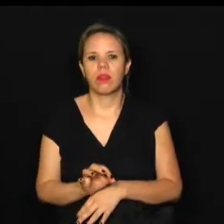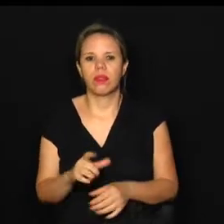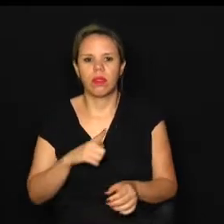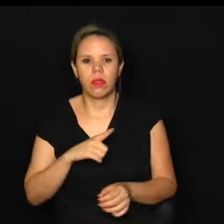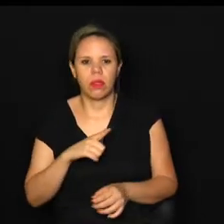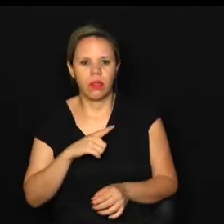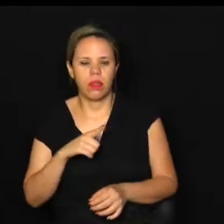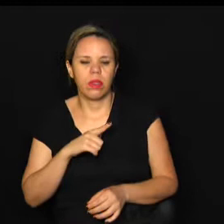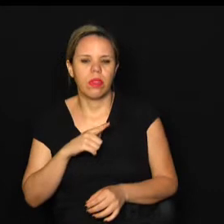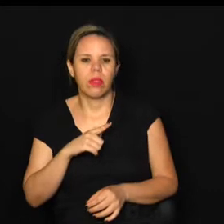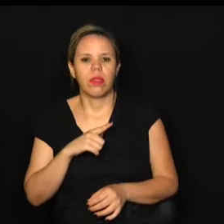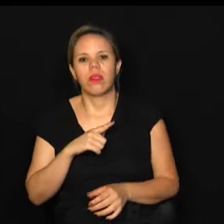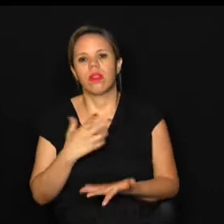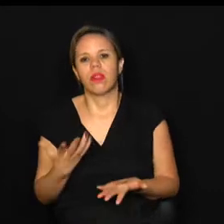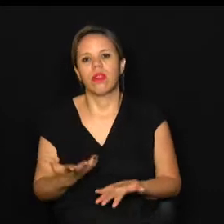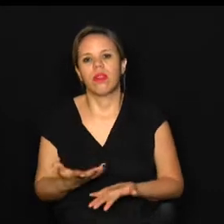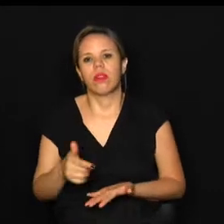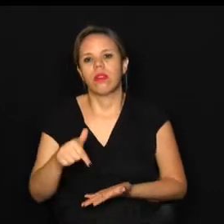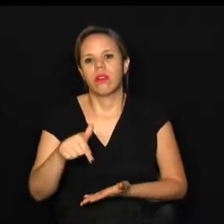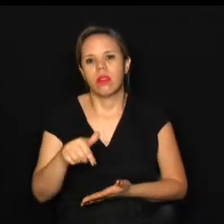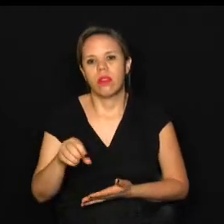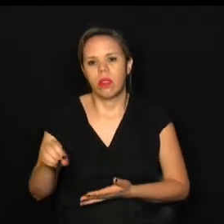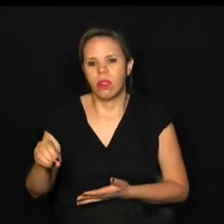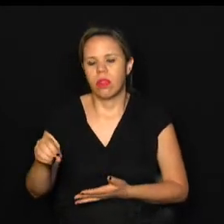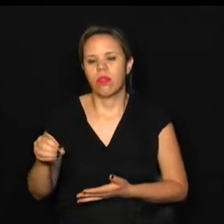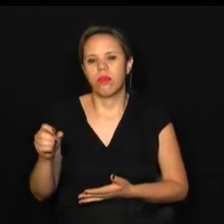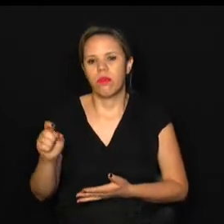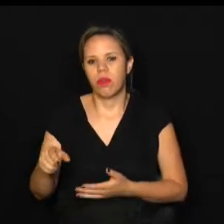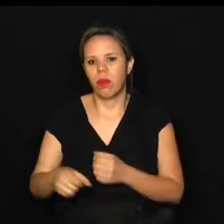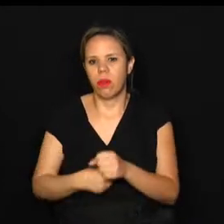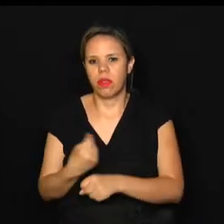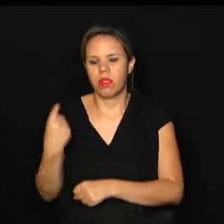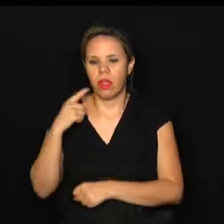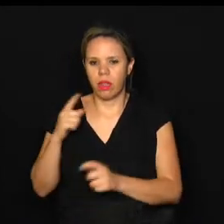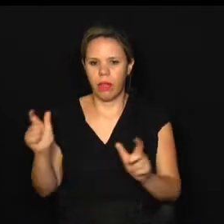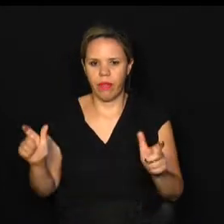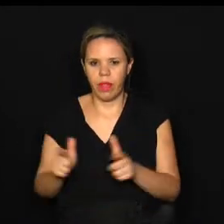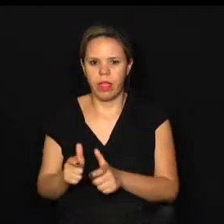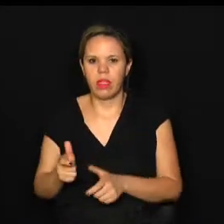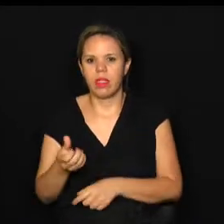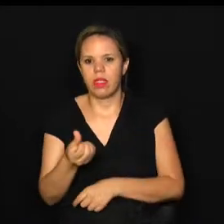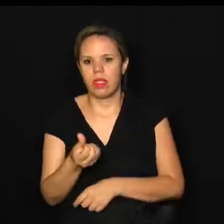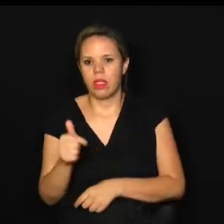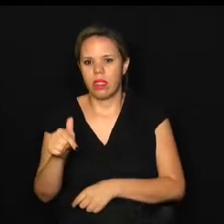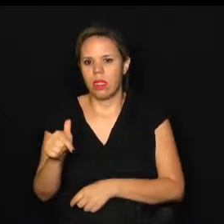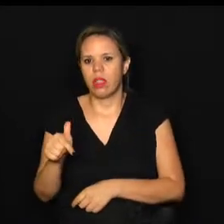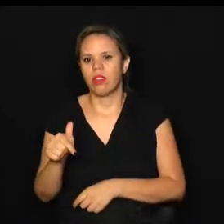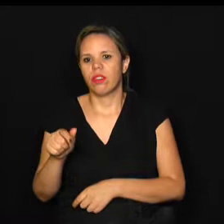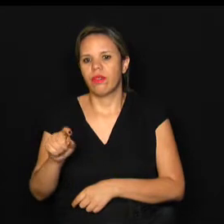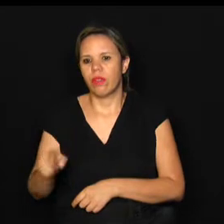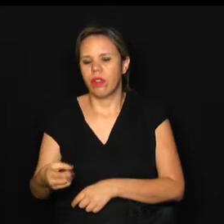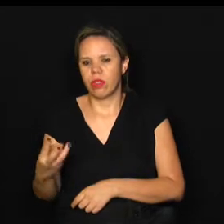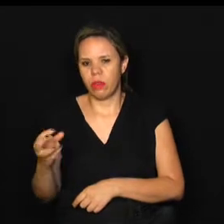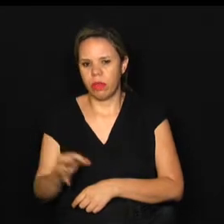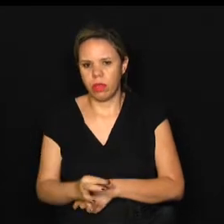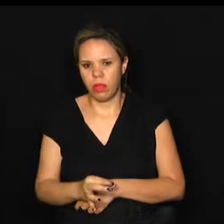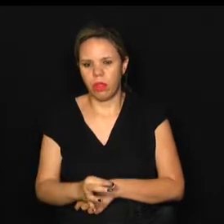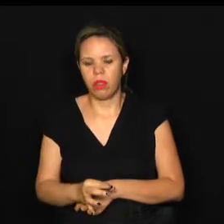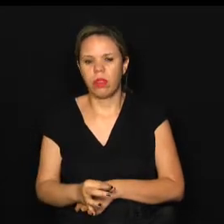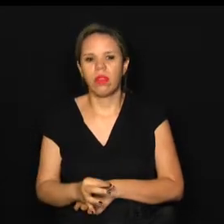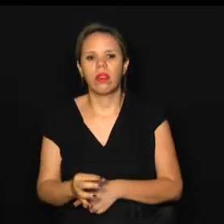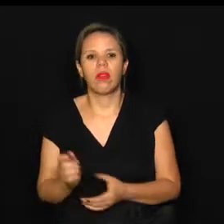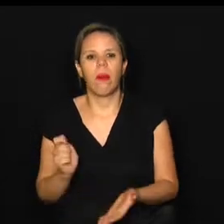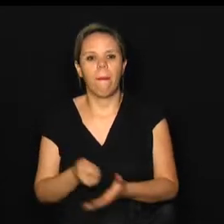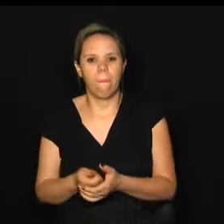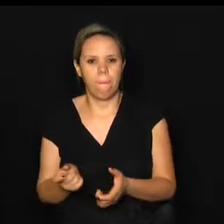mil esse ano contra 700 mil no ano passado, uma queda aí de 67,3%. A amortização de empréstimos,